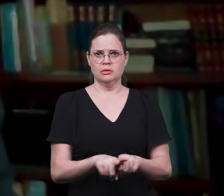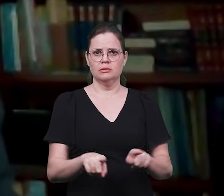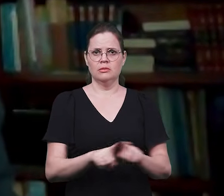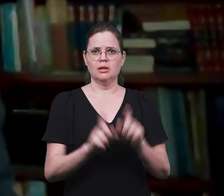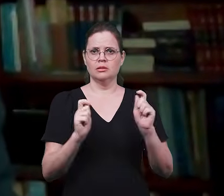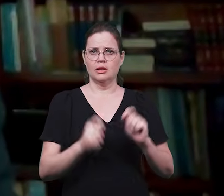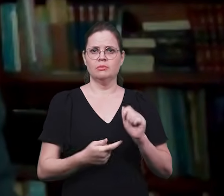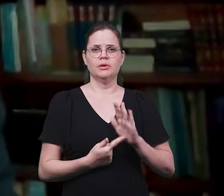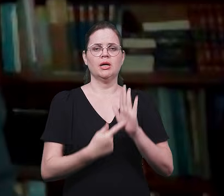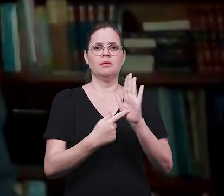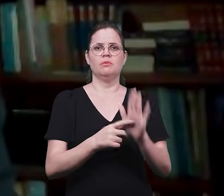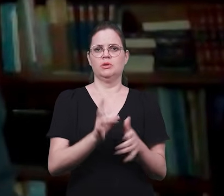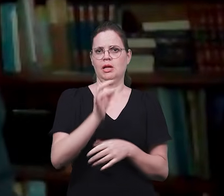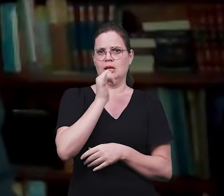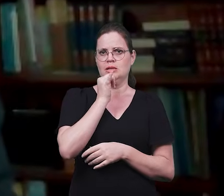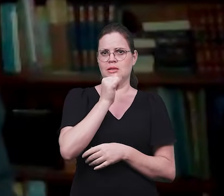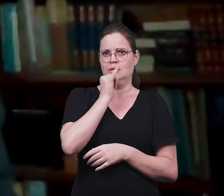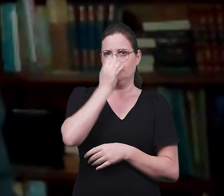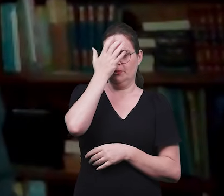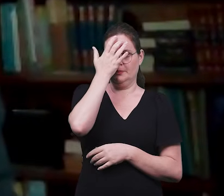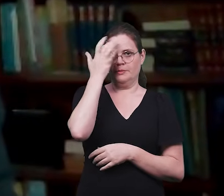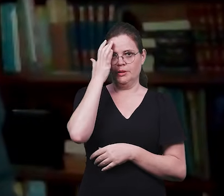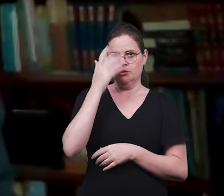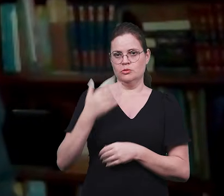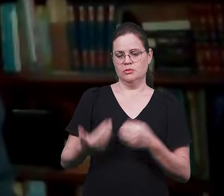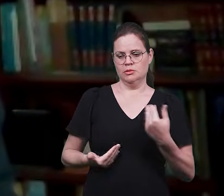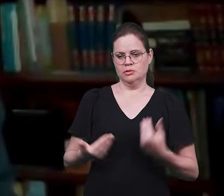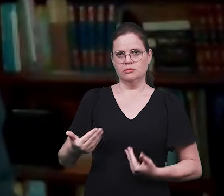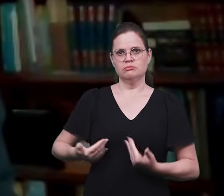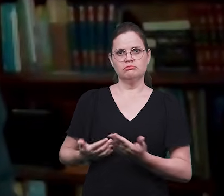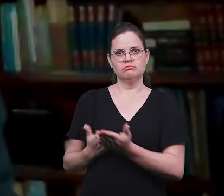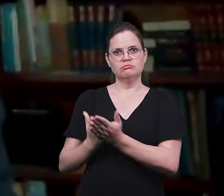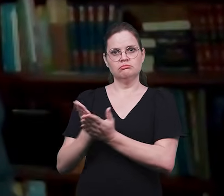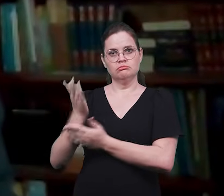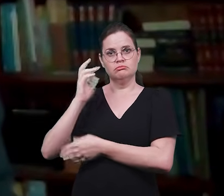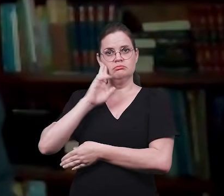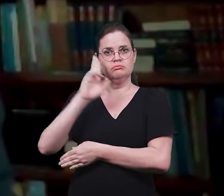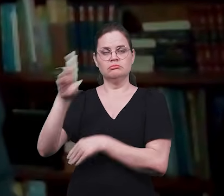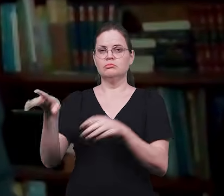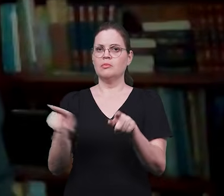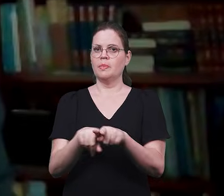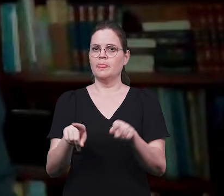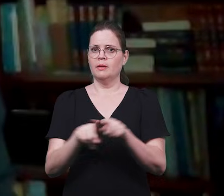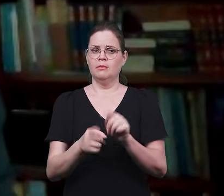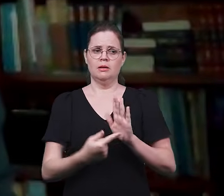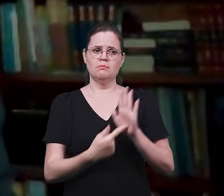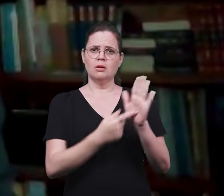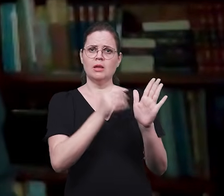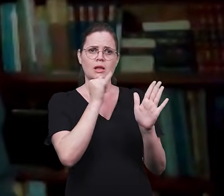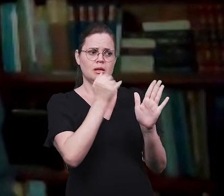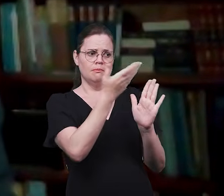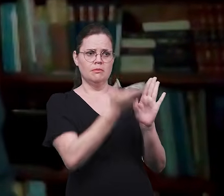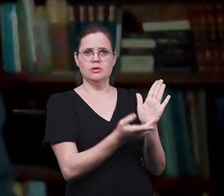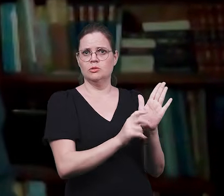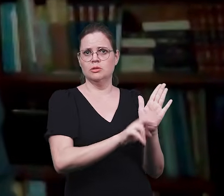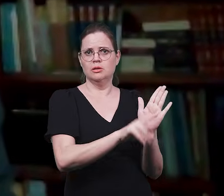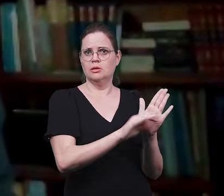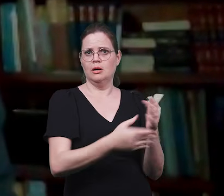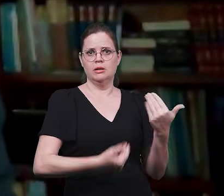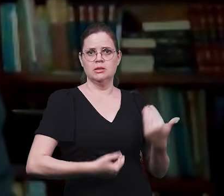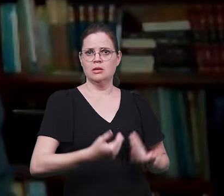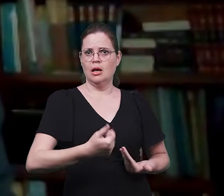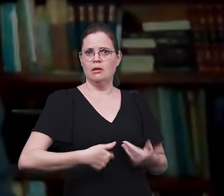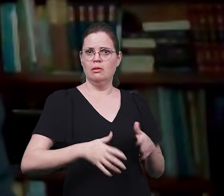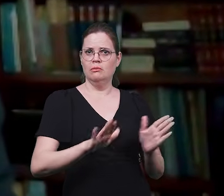a palavra nos dá os exemplos daqueles que andaram na presença do Senhor e os exemplos daqueles